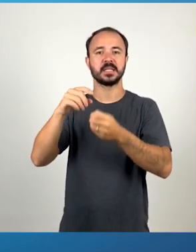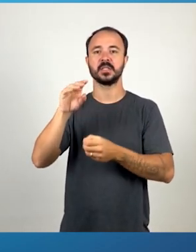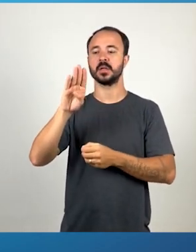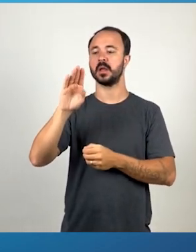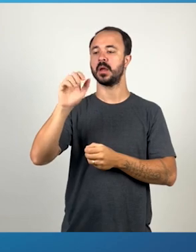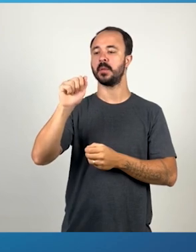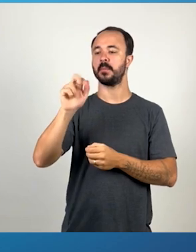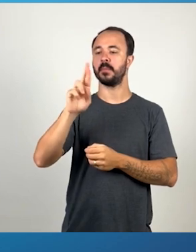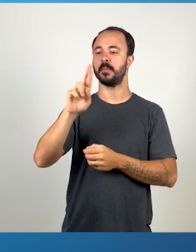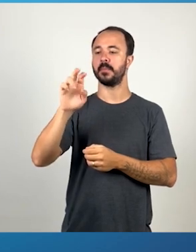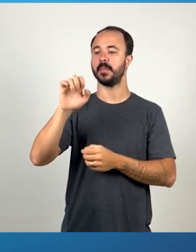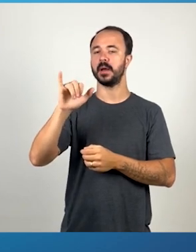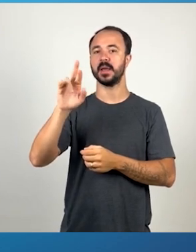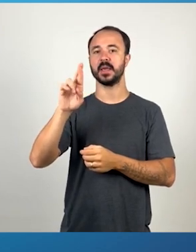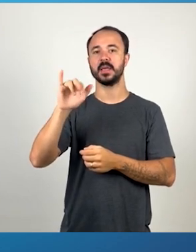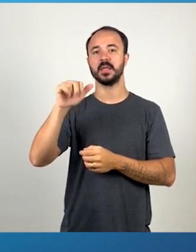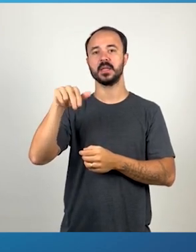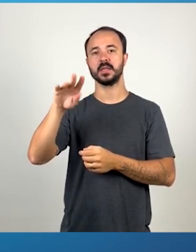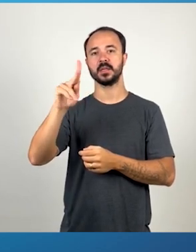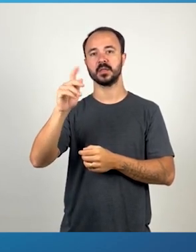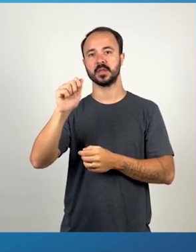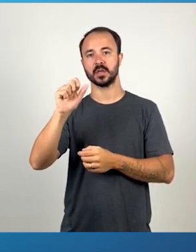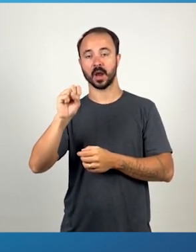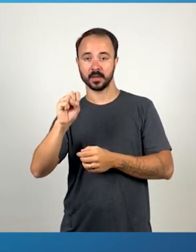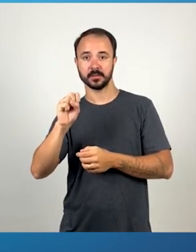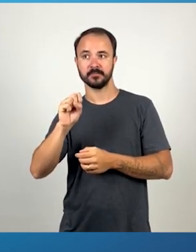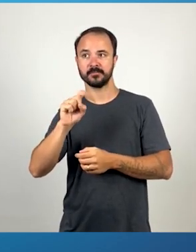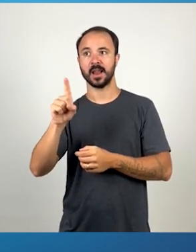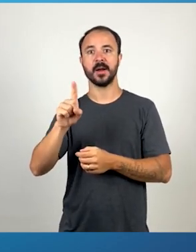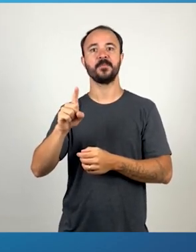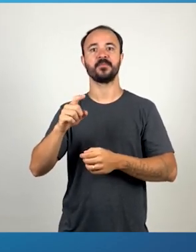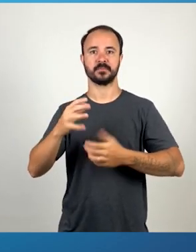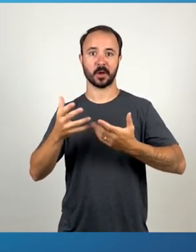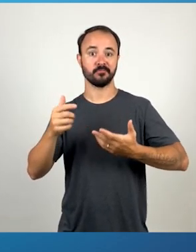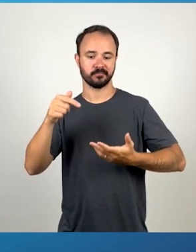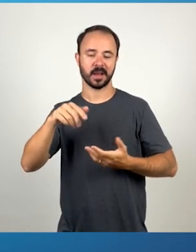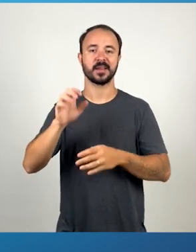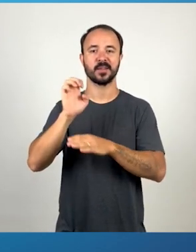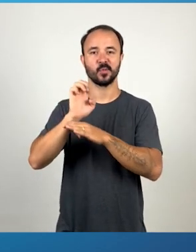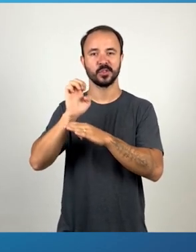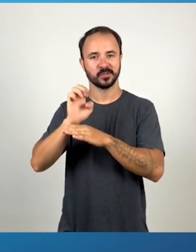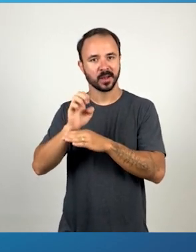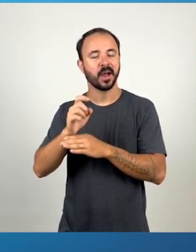Neves. Então, esse tipo de energia ela é produzida aqui no nosso estado também.